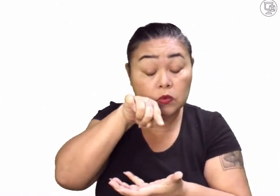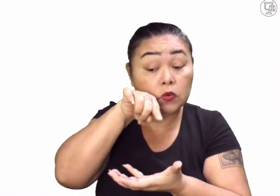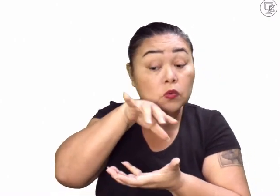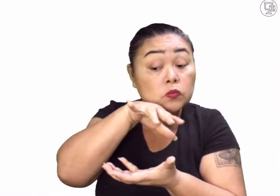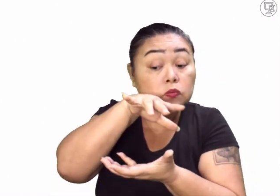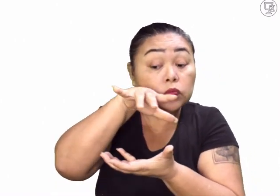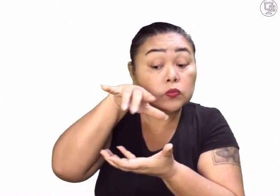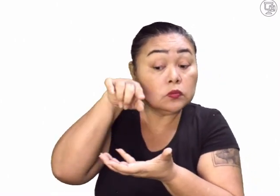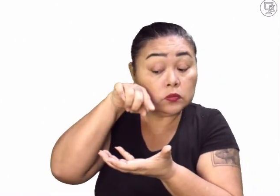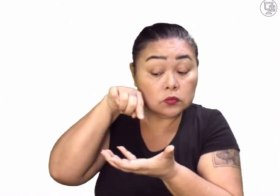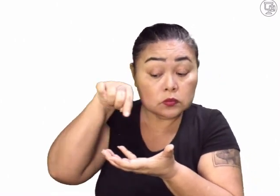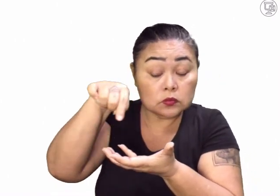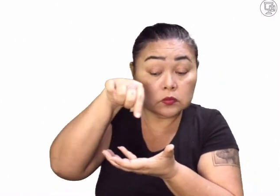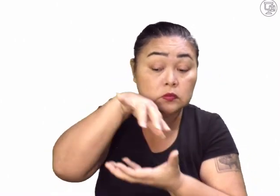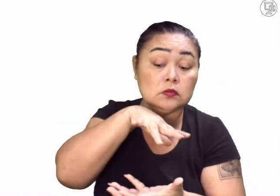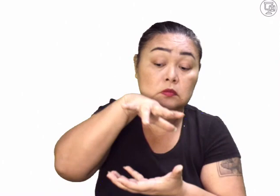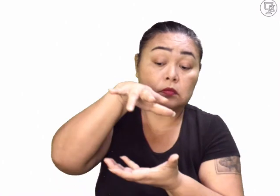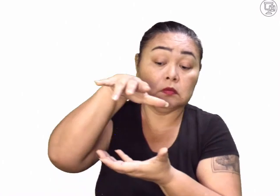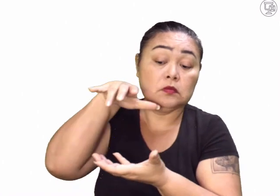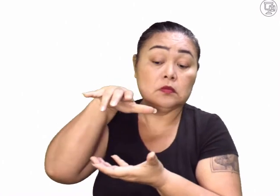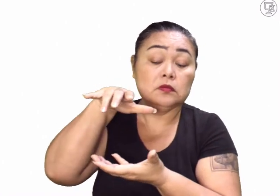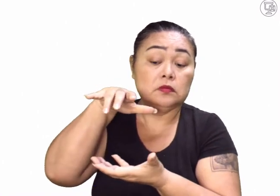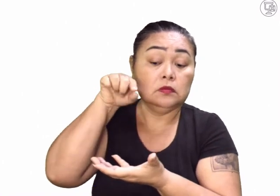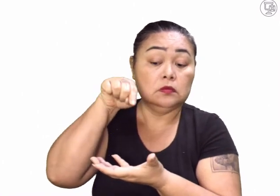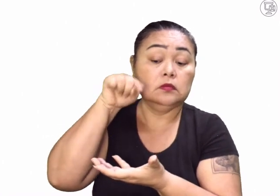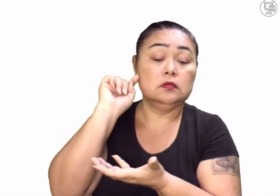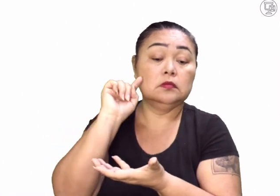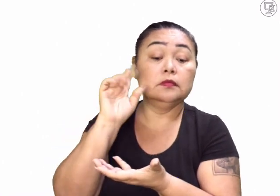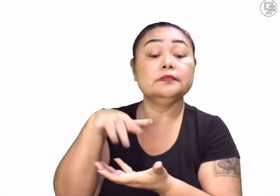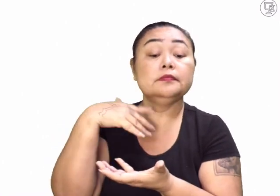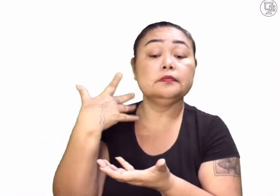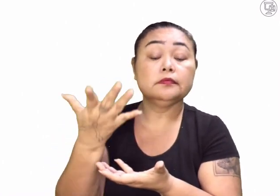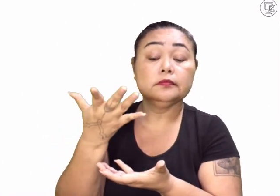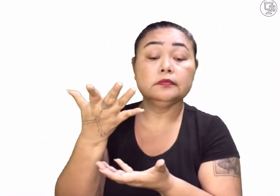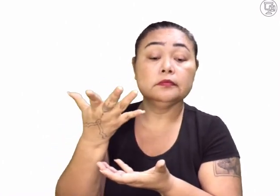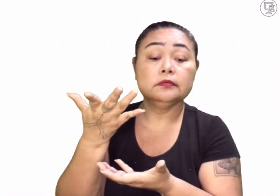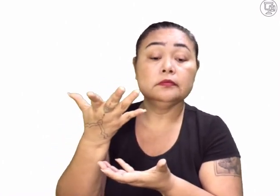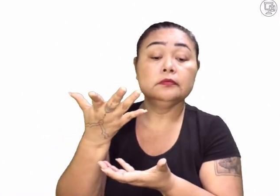da água do planeta. Bem,